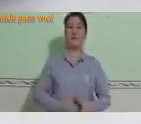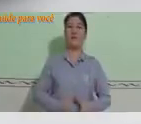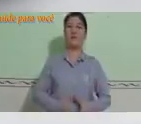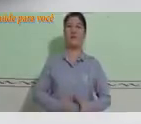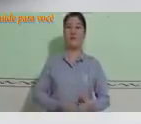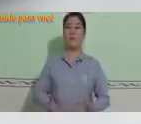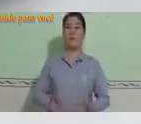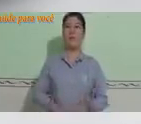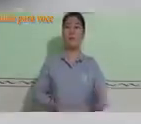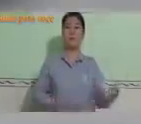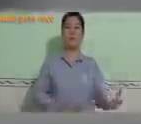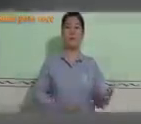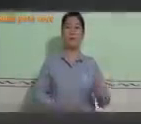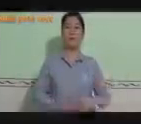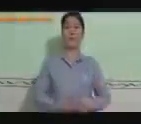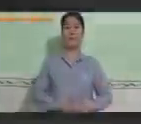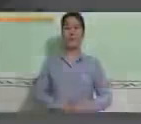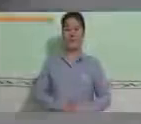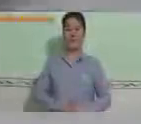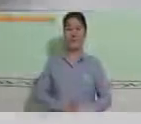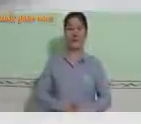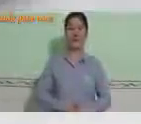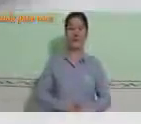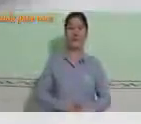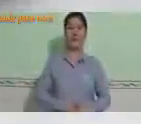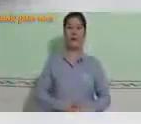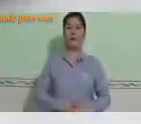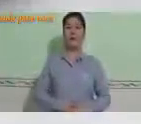durante o tratamento deve se evitar